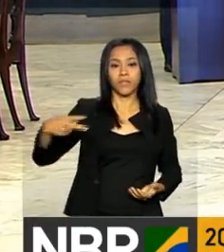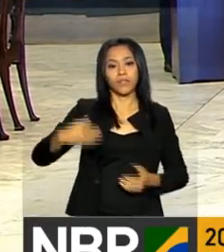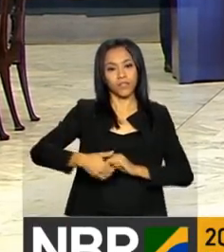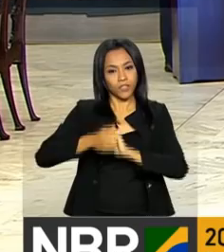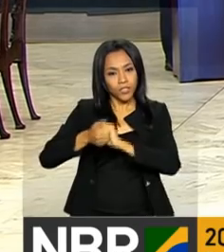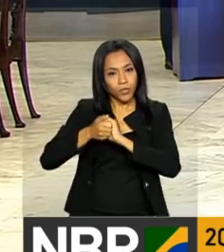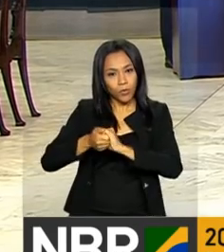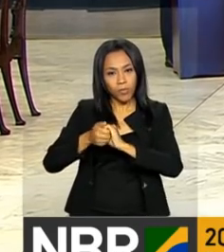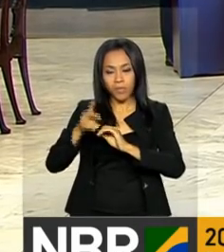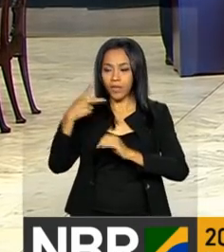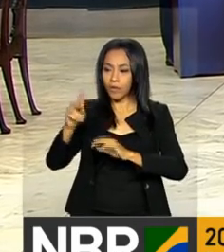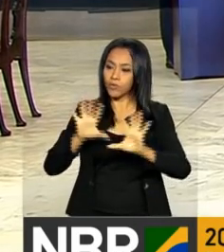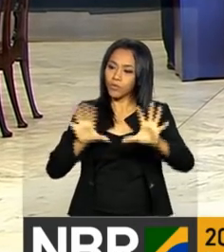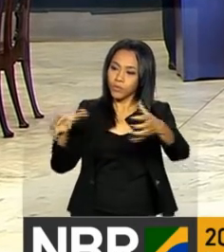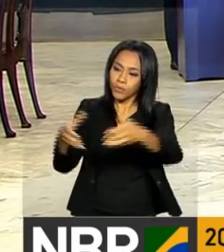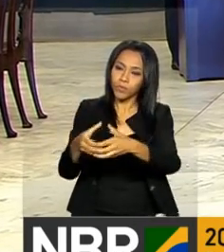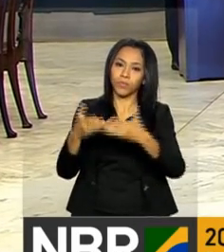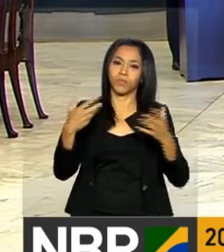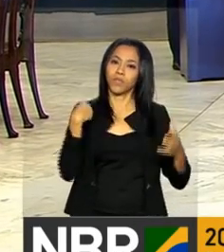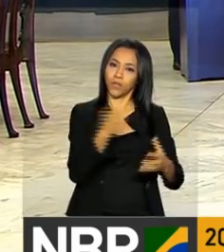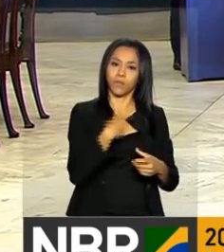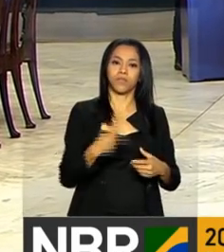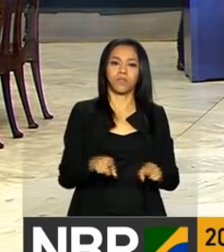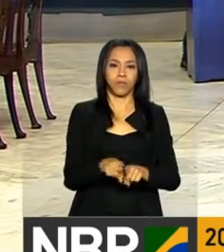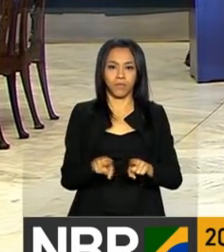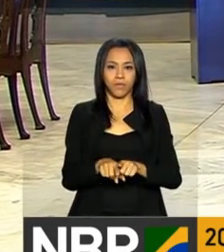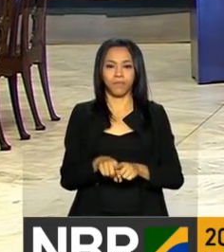sua delegação e a nossa delegação.